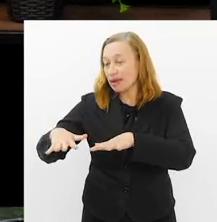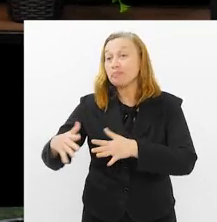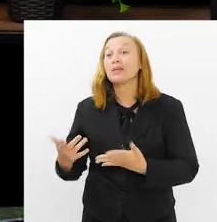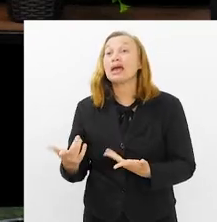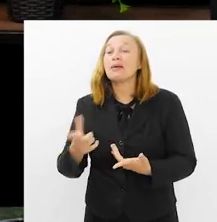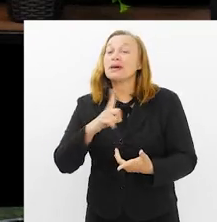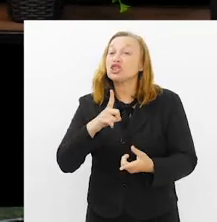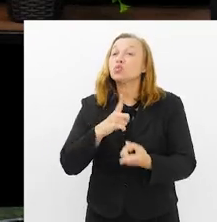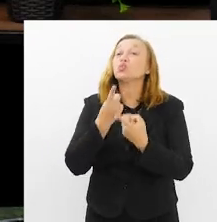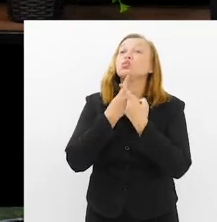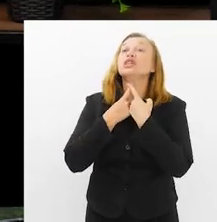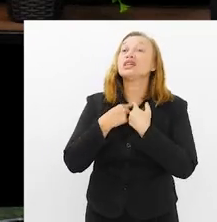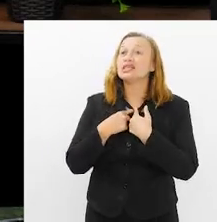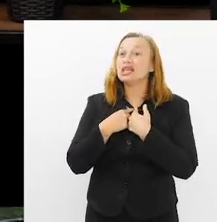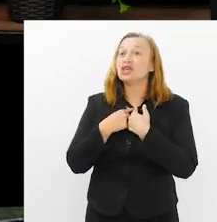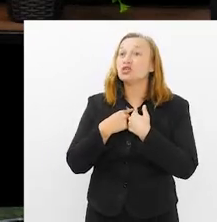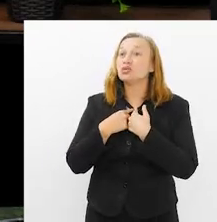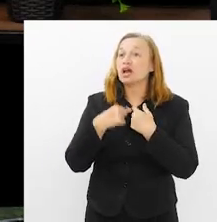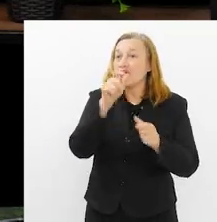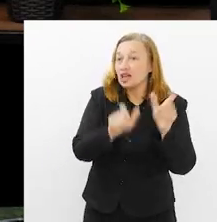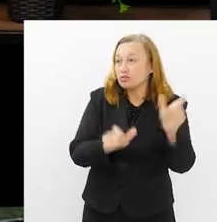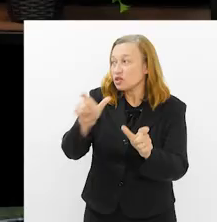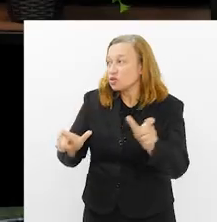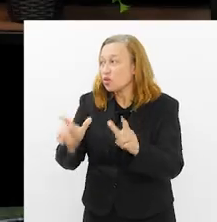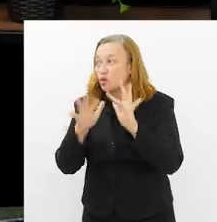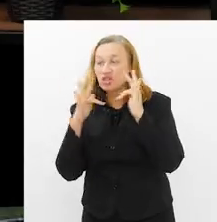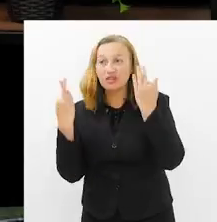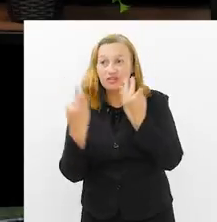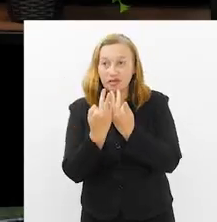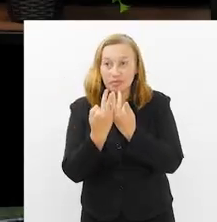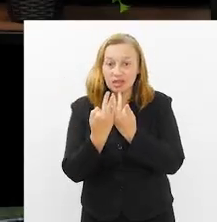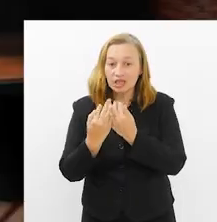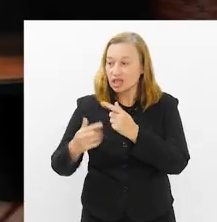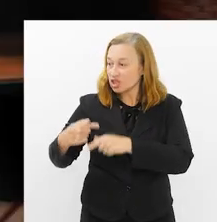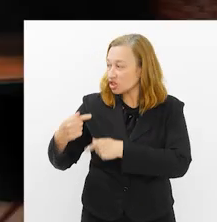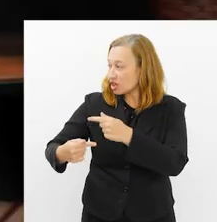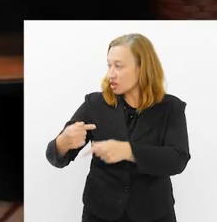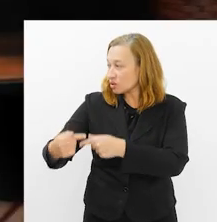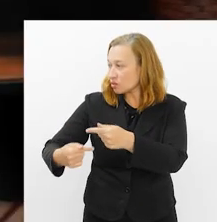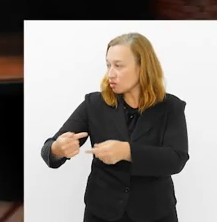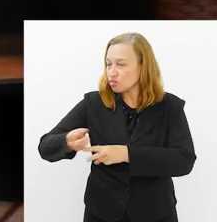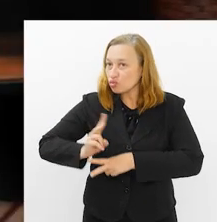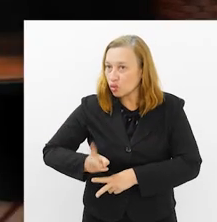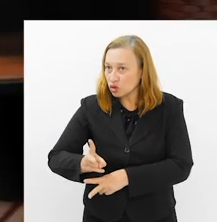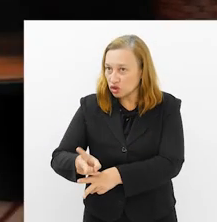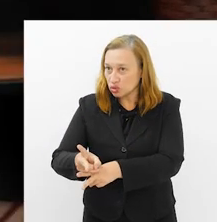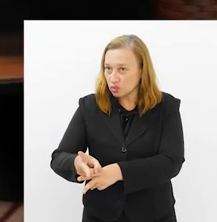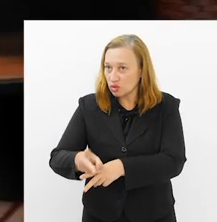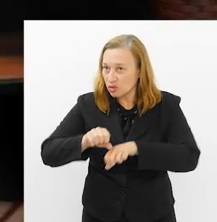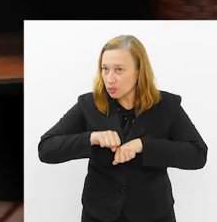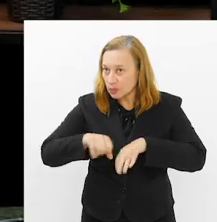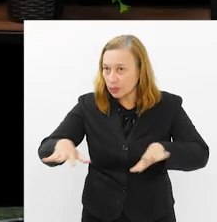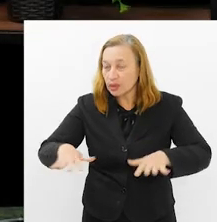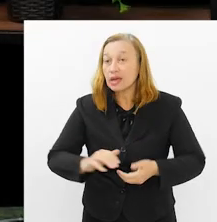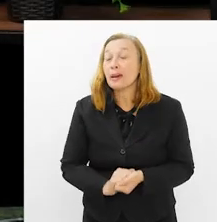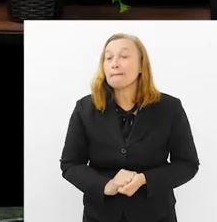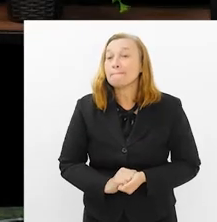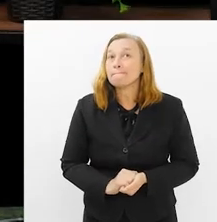desejo das pessoas, da família, que a geração continue, que as gerações, né, se procriem,